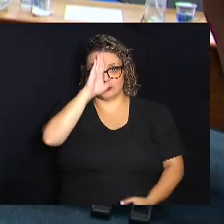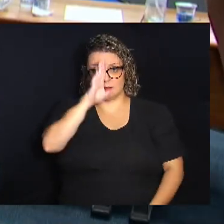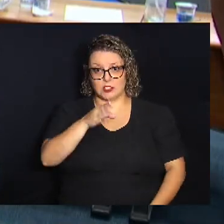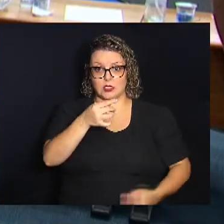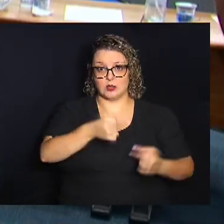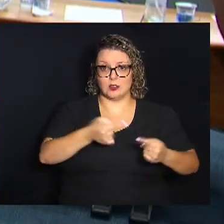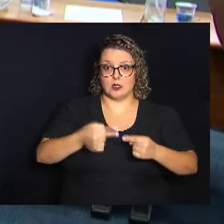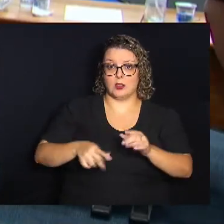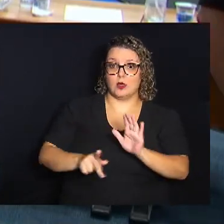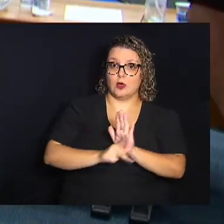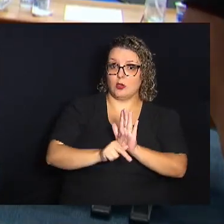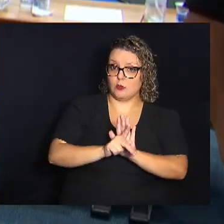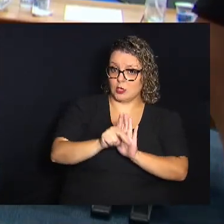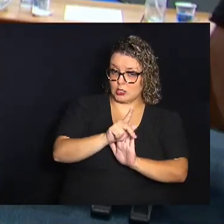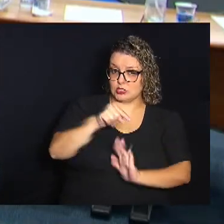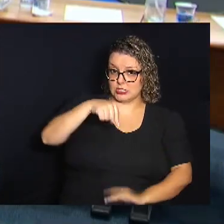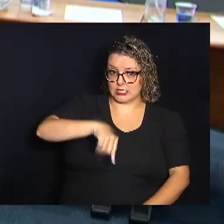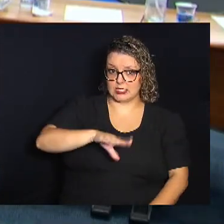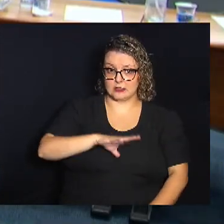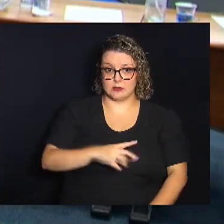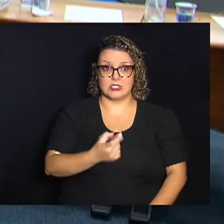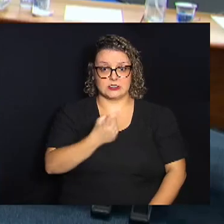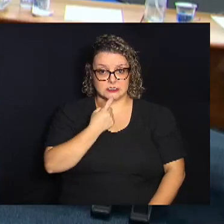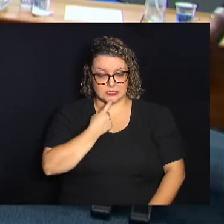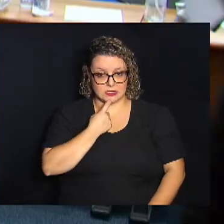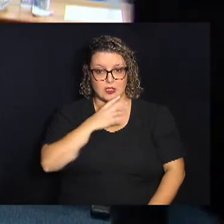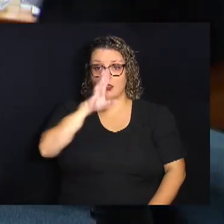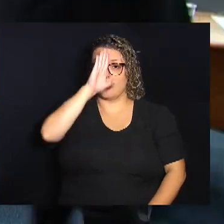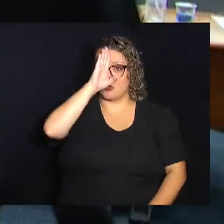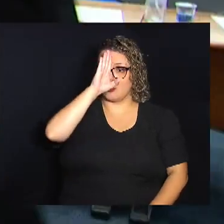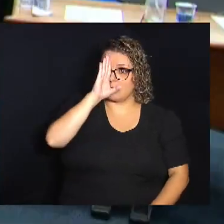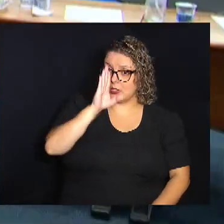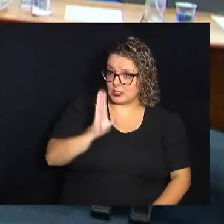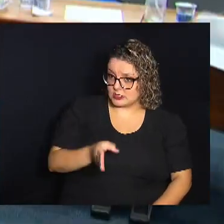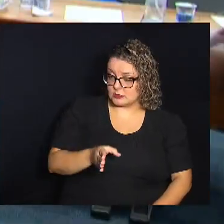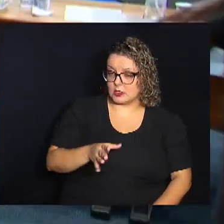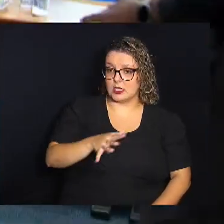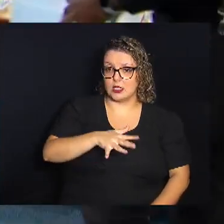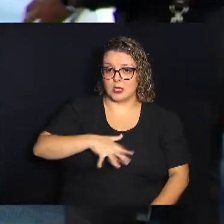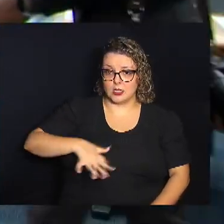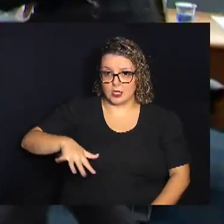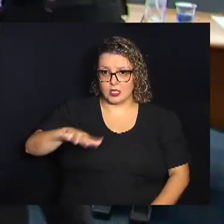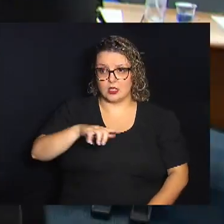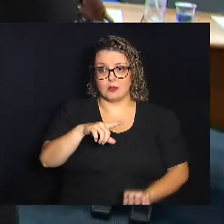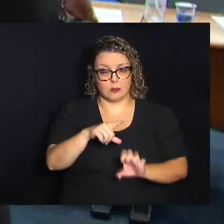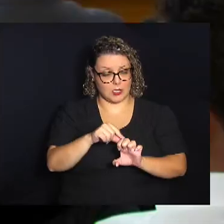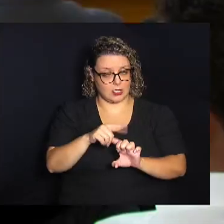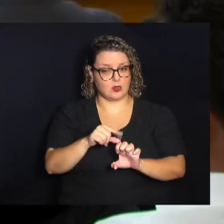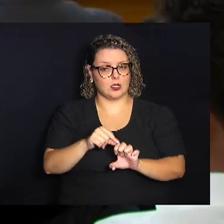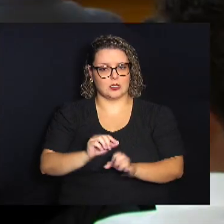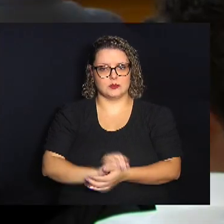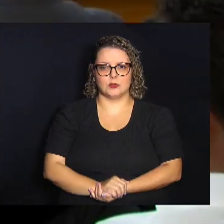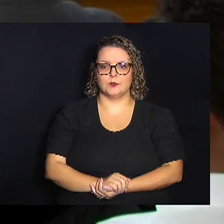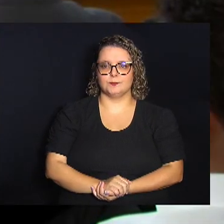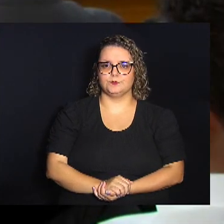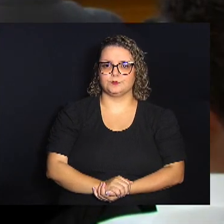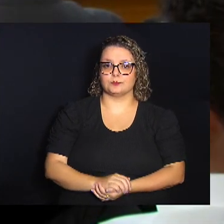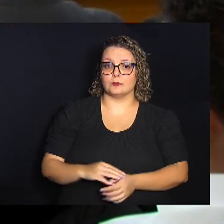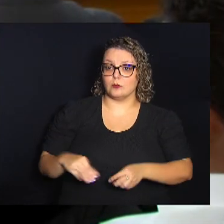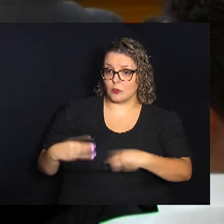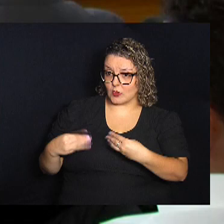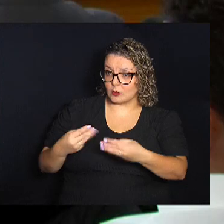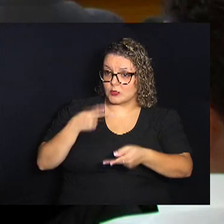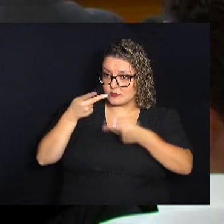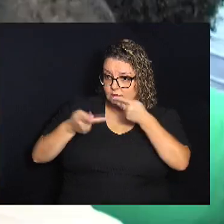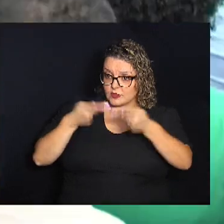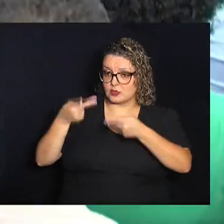debater projetos aqui para a cidade, principalmente na área do empreendedorismo. O ministro comentou